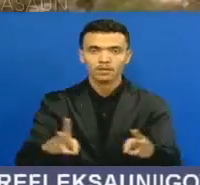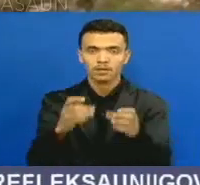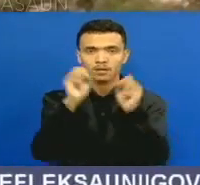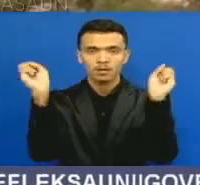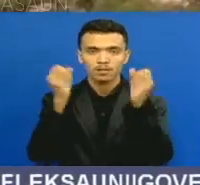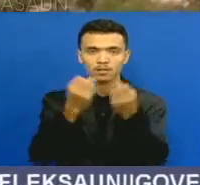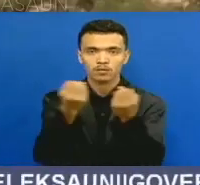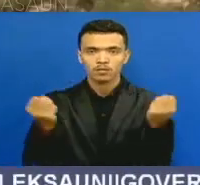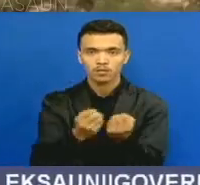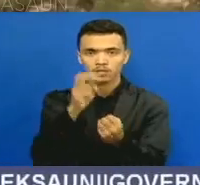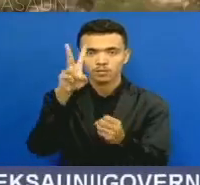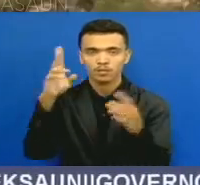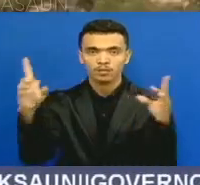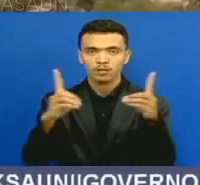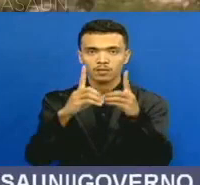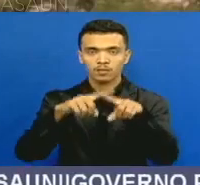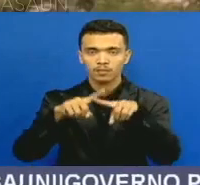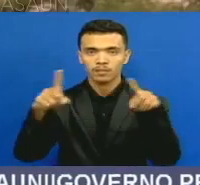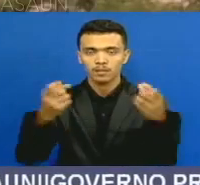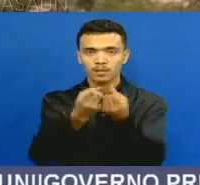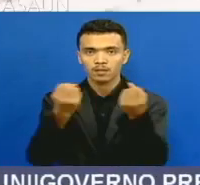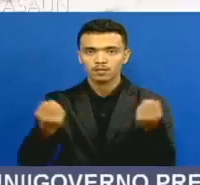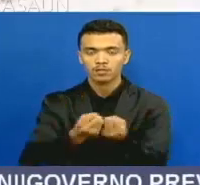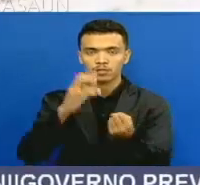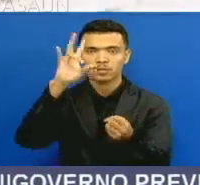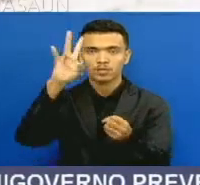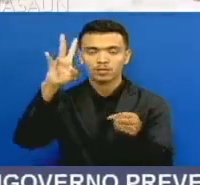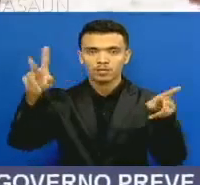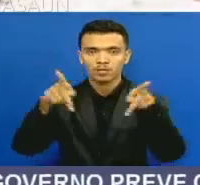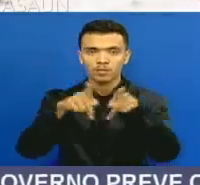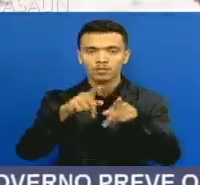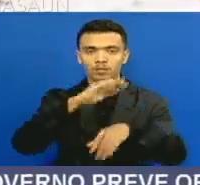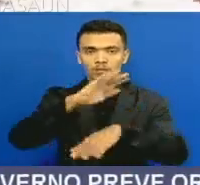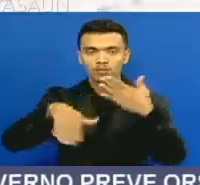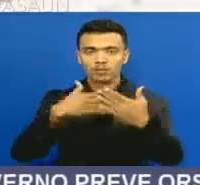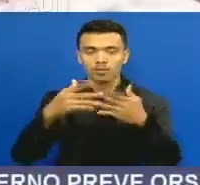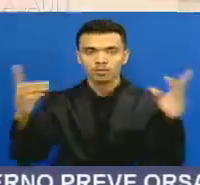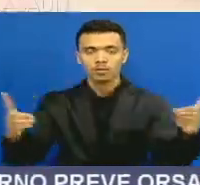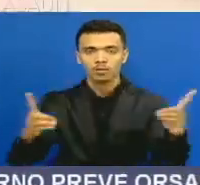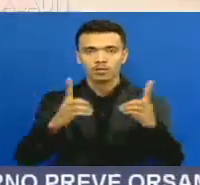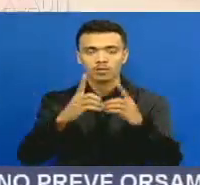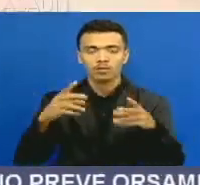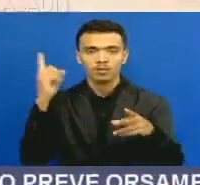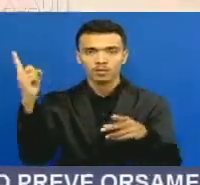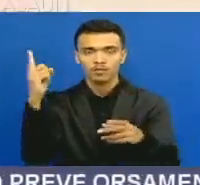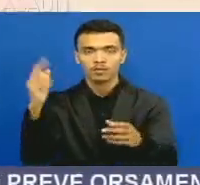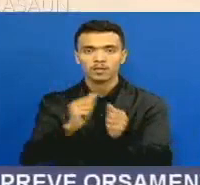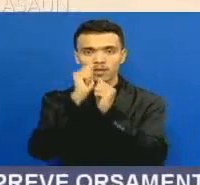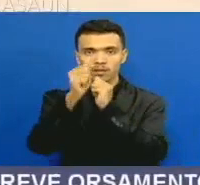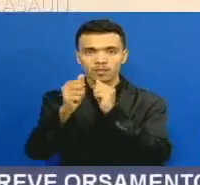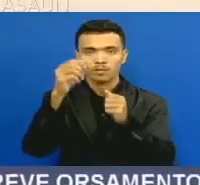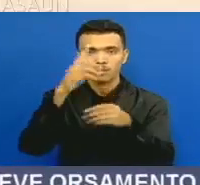deit enfrenta, mabe maioria suku hitu iha posto refere enfrenta. Nia parte na fatin esforço ho di hato oba